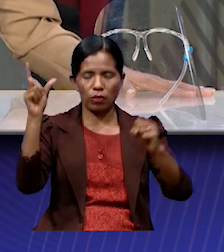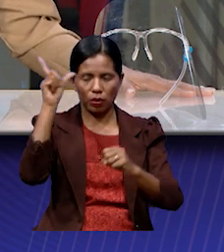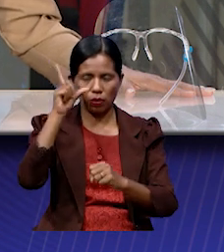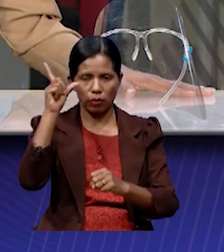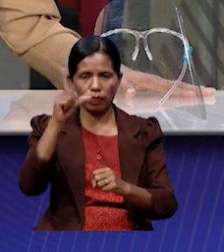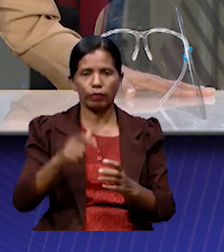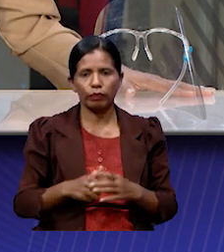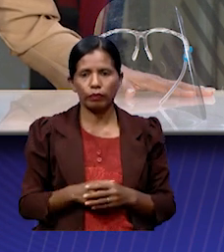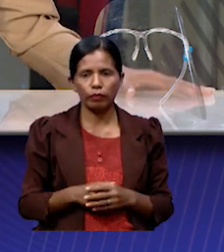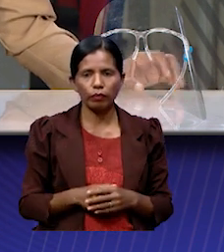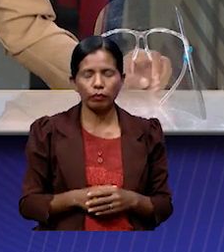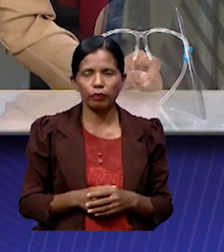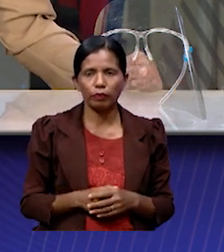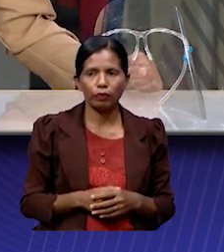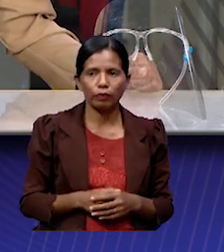Guterres Lolo.